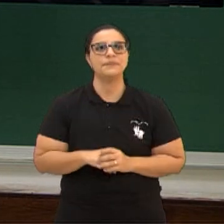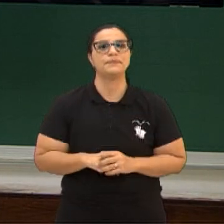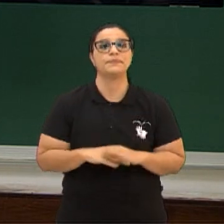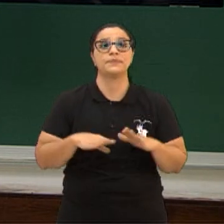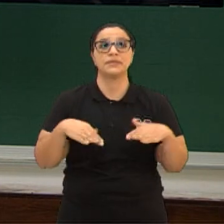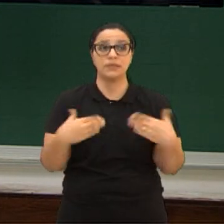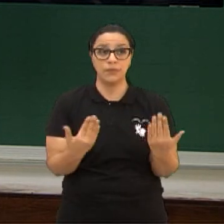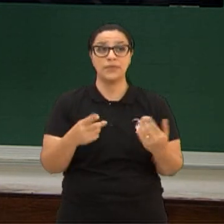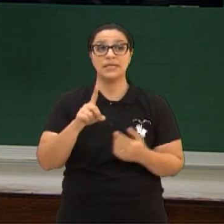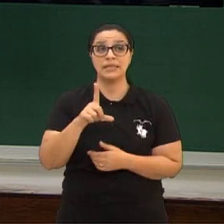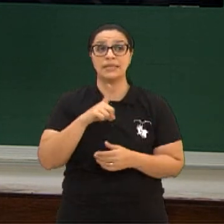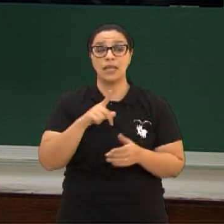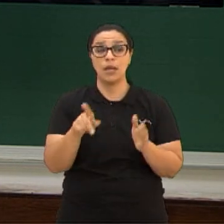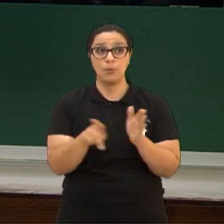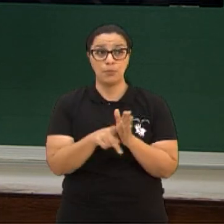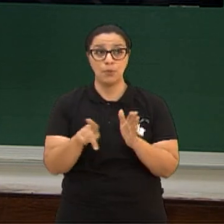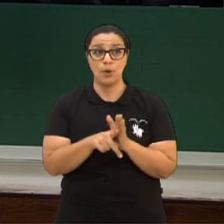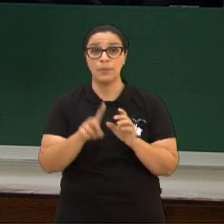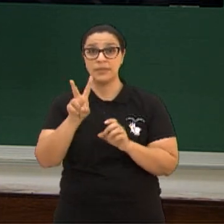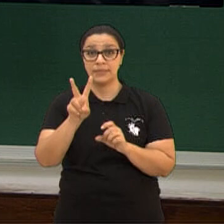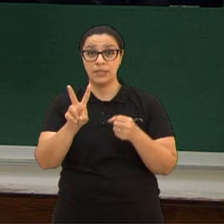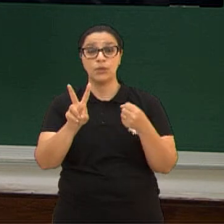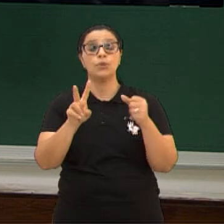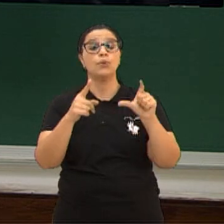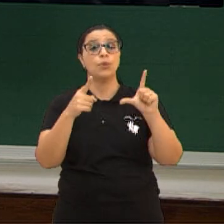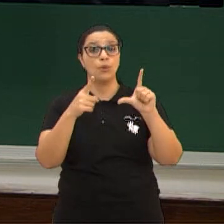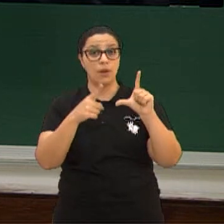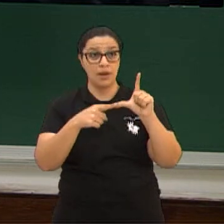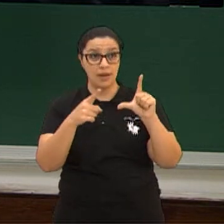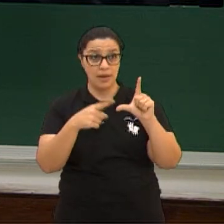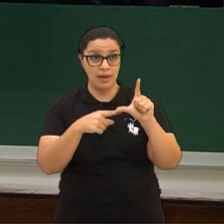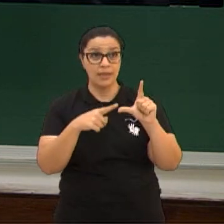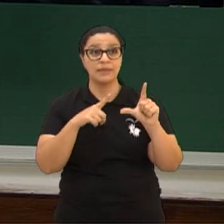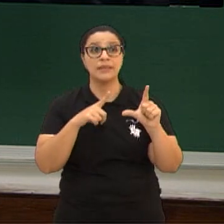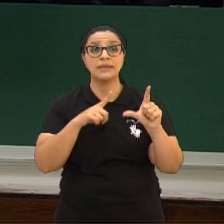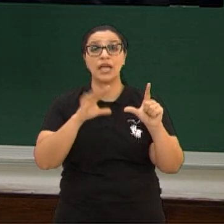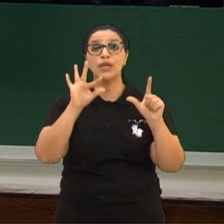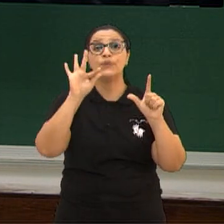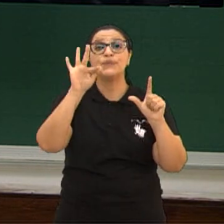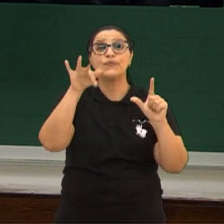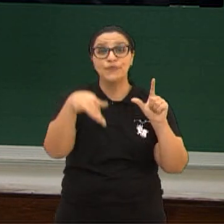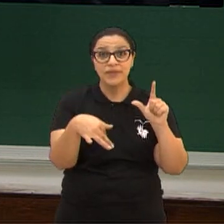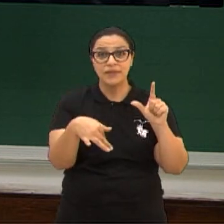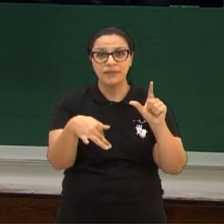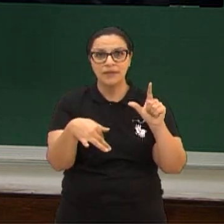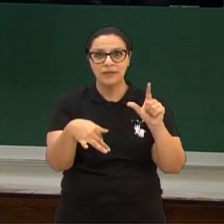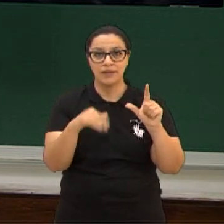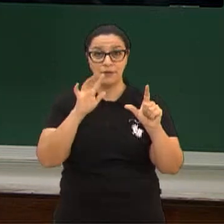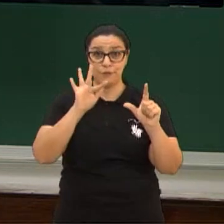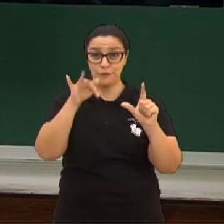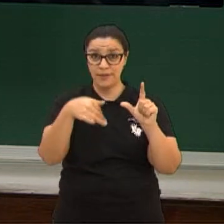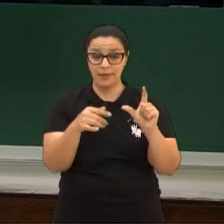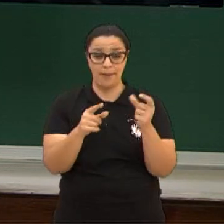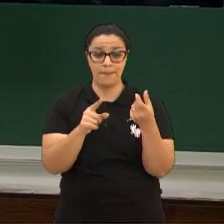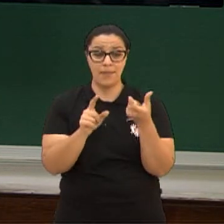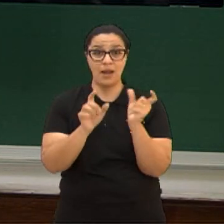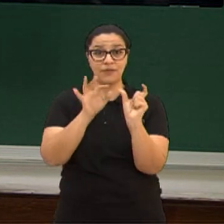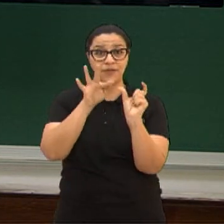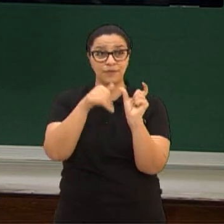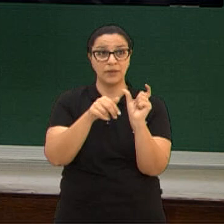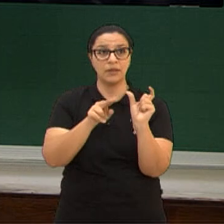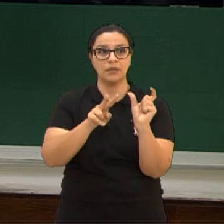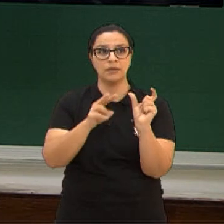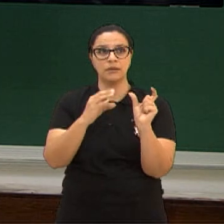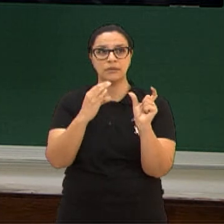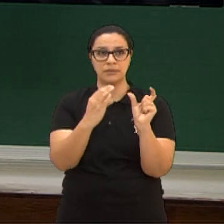Bom, se elas tiverem 5 letrinhas e forem o finalzinho dela, eu ver